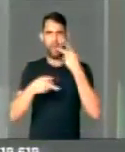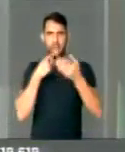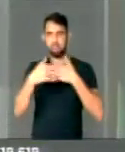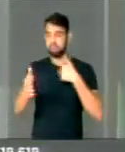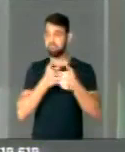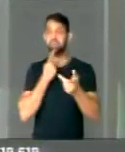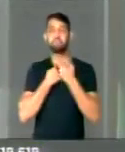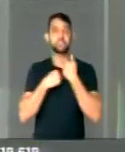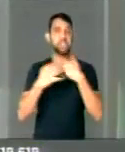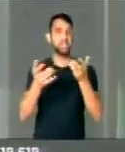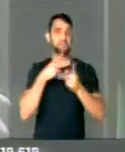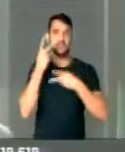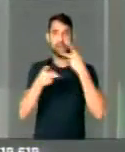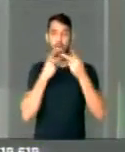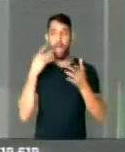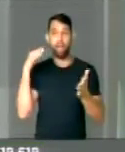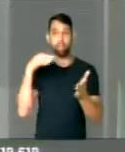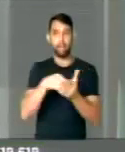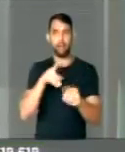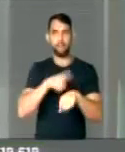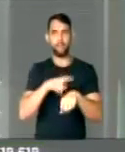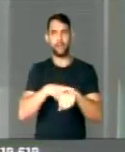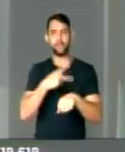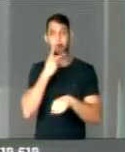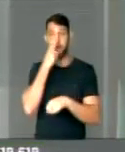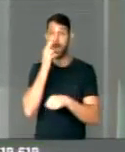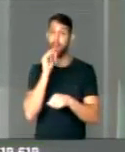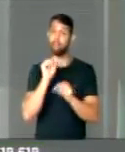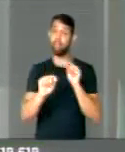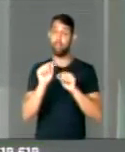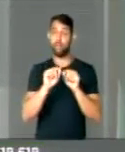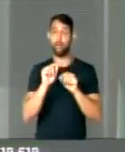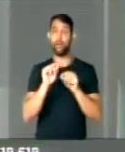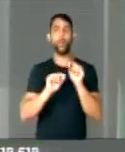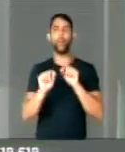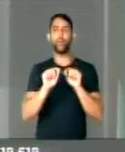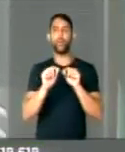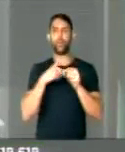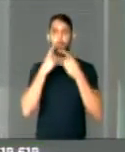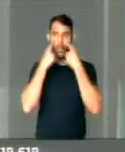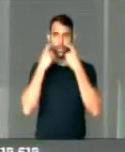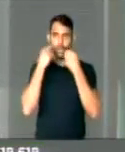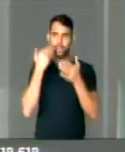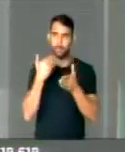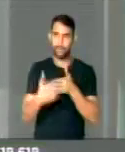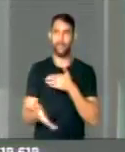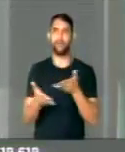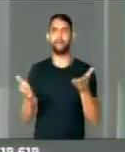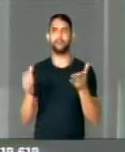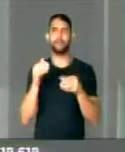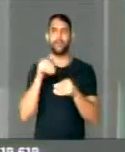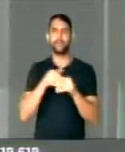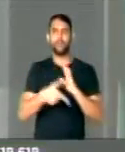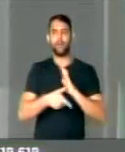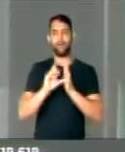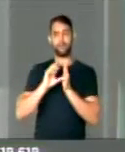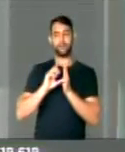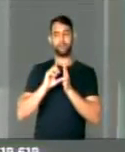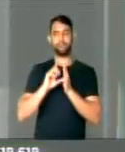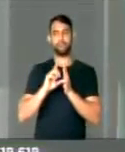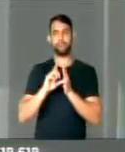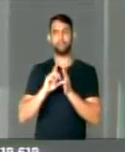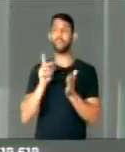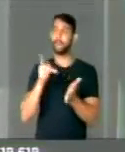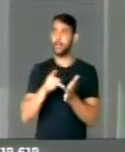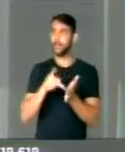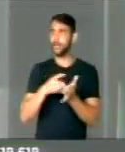bem desejasse. Até aquele momento se parecia muito com um choro de derrota da eleição anterior.